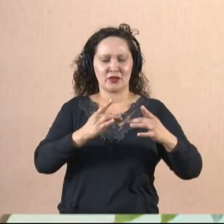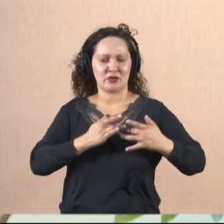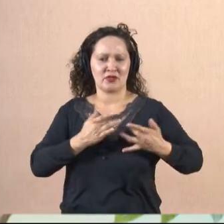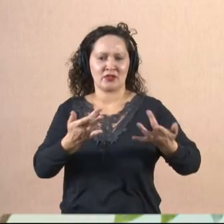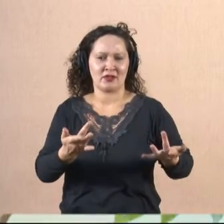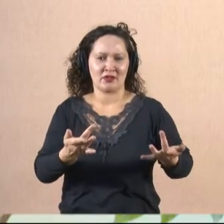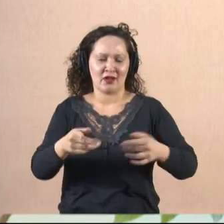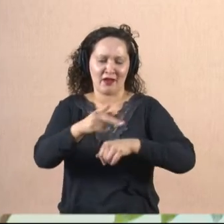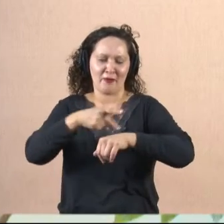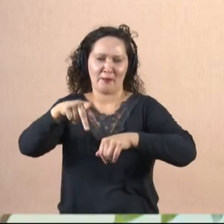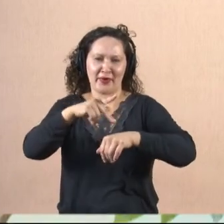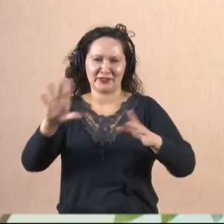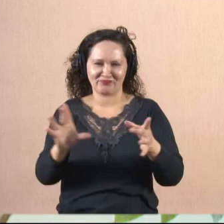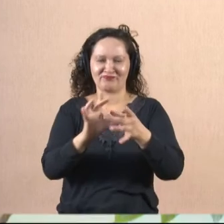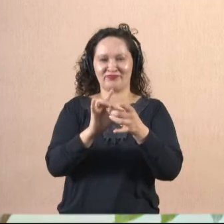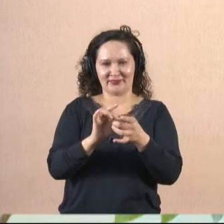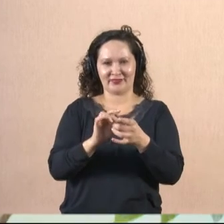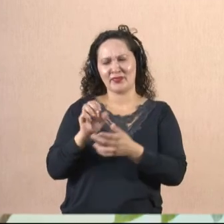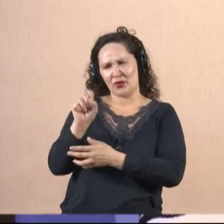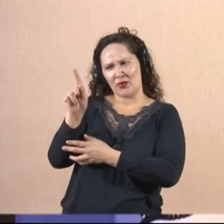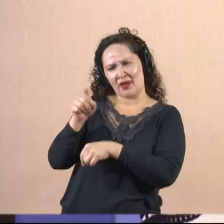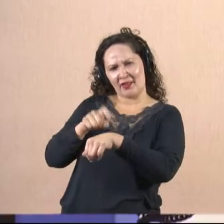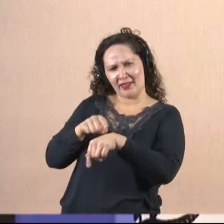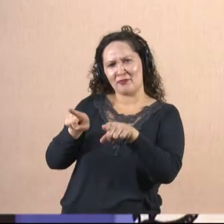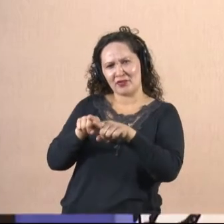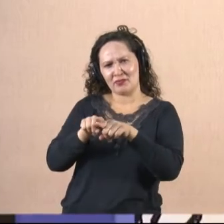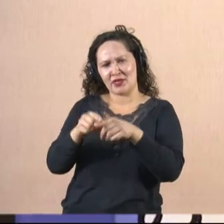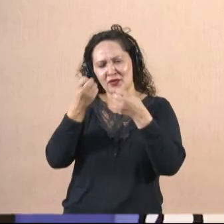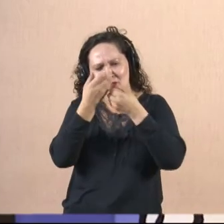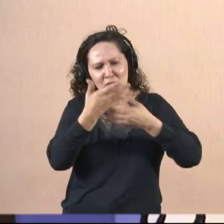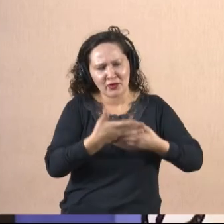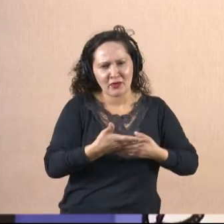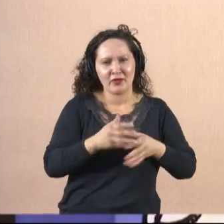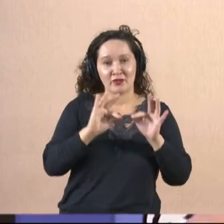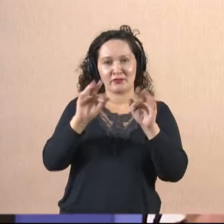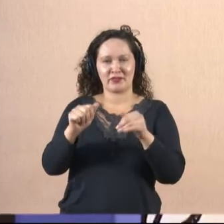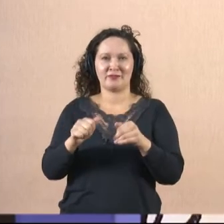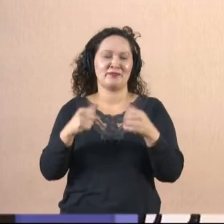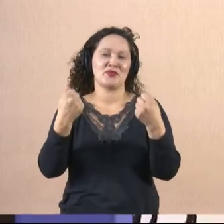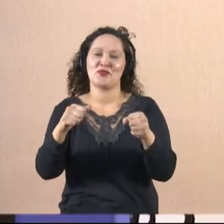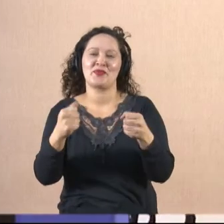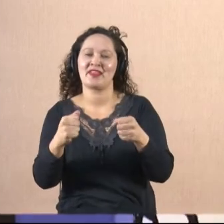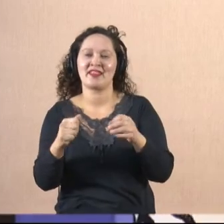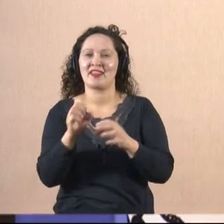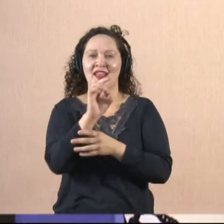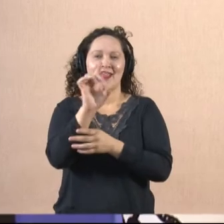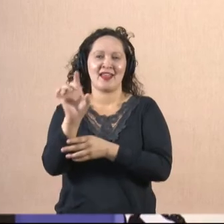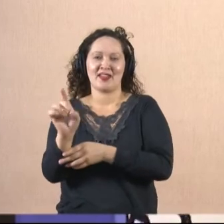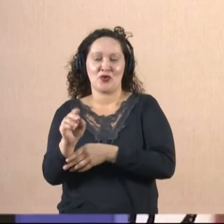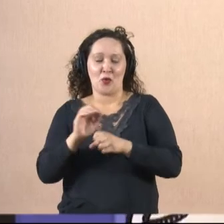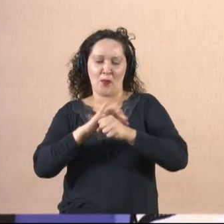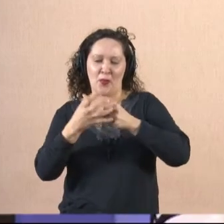solidariedade entre países né ok a gente tem um momento também das considerações finais não precisamos ser necessariamente